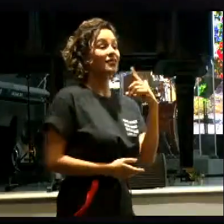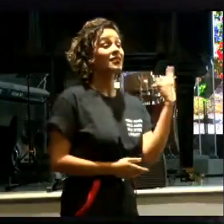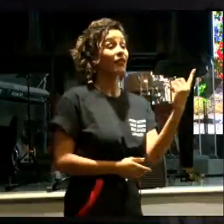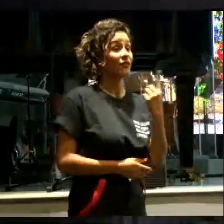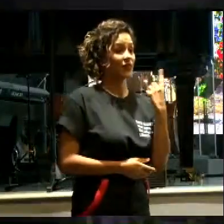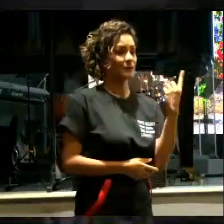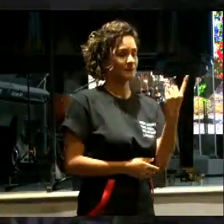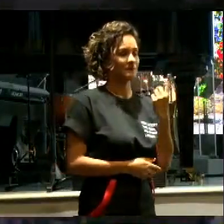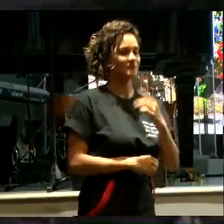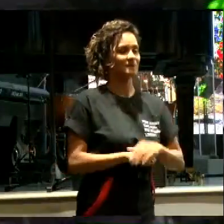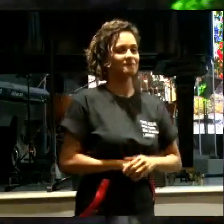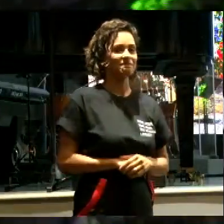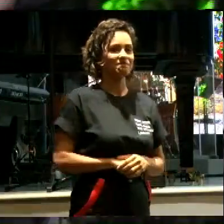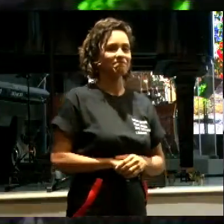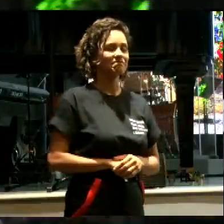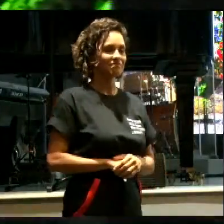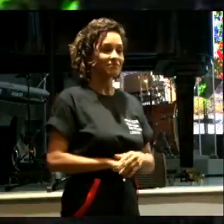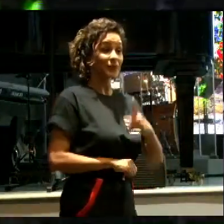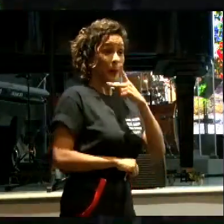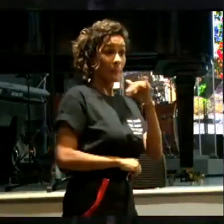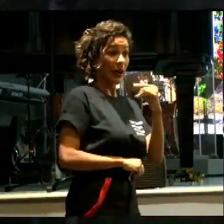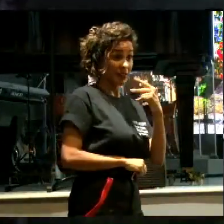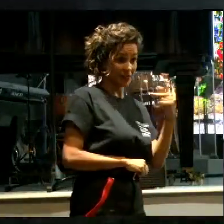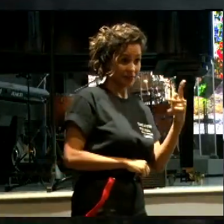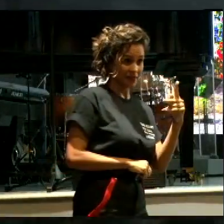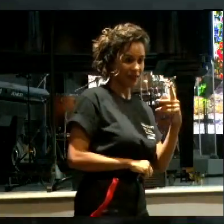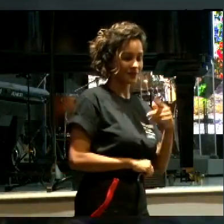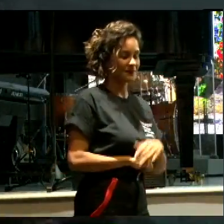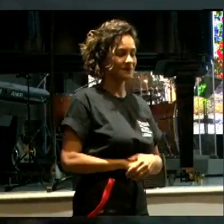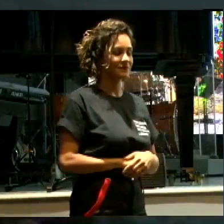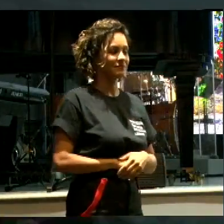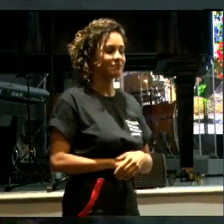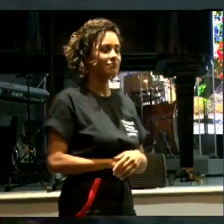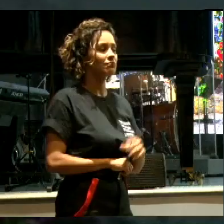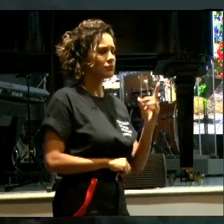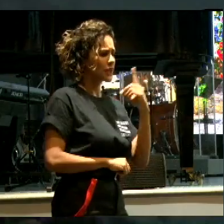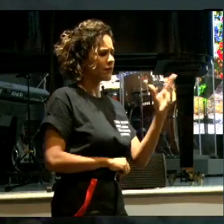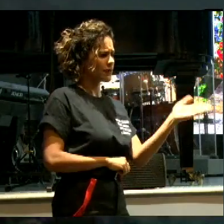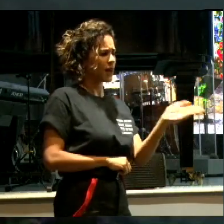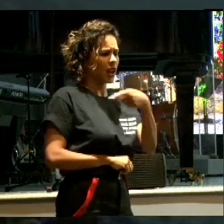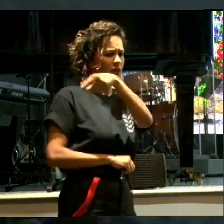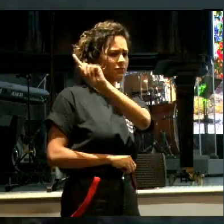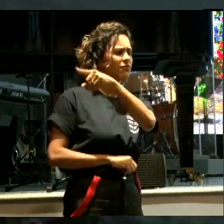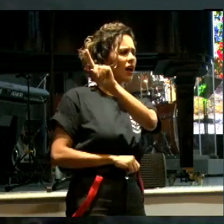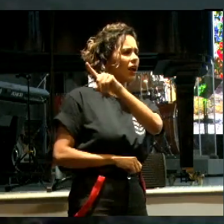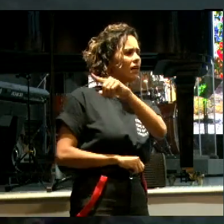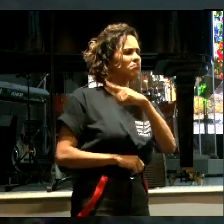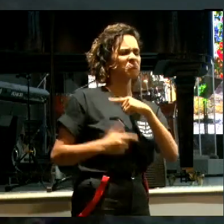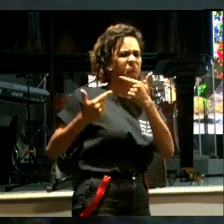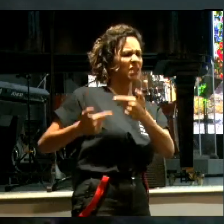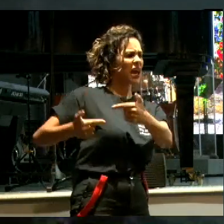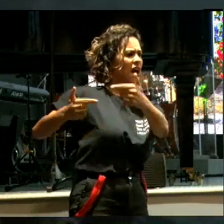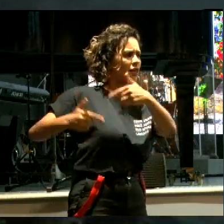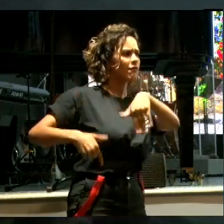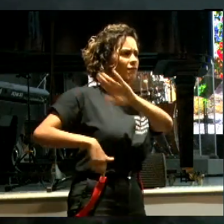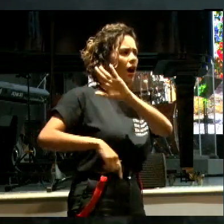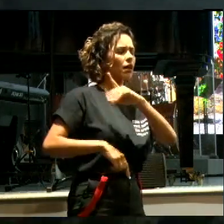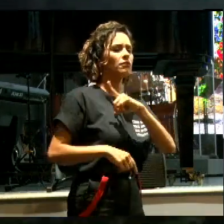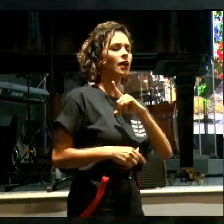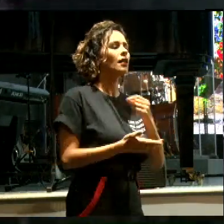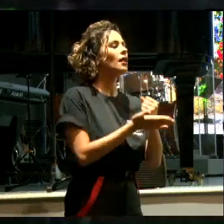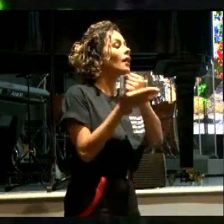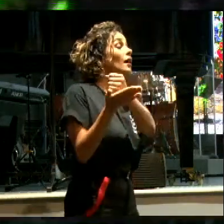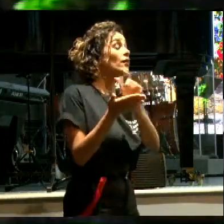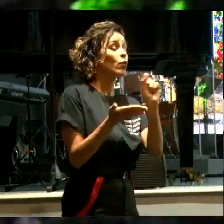Davi, vai lá no campo de batalha. Leva, prepara essa jumenta aqui. Leva pães, leva